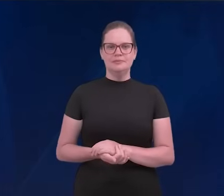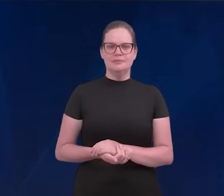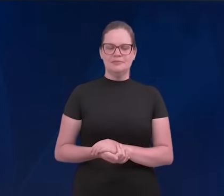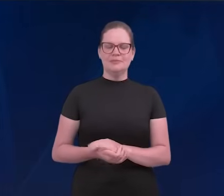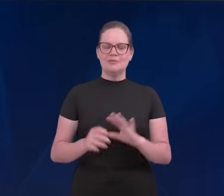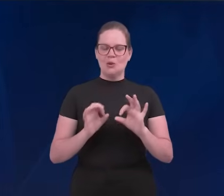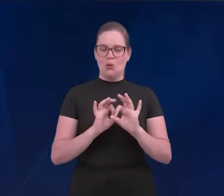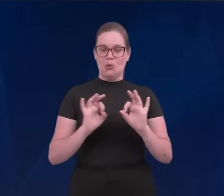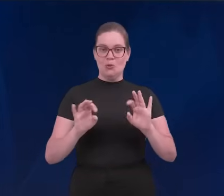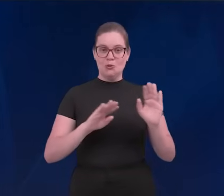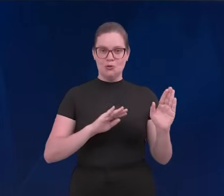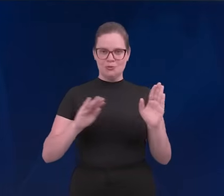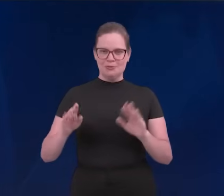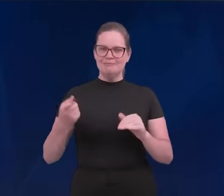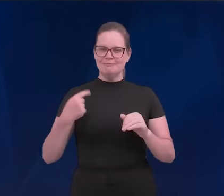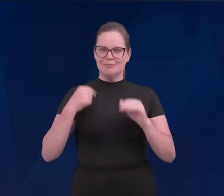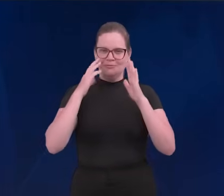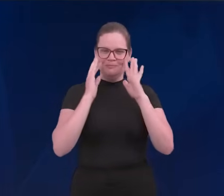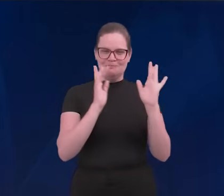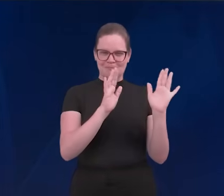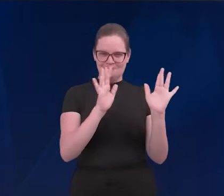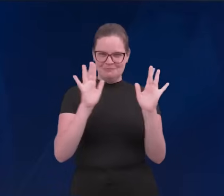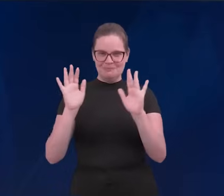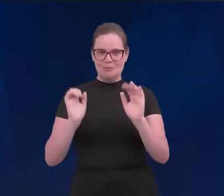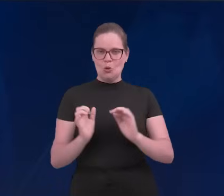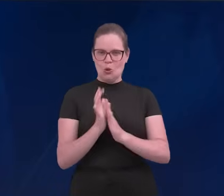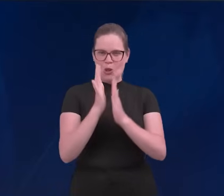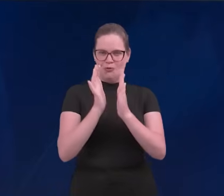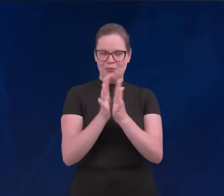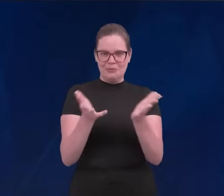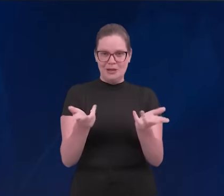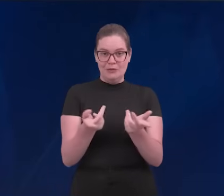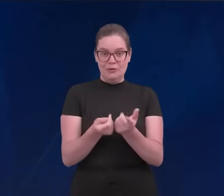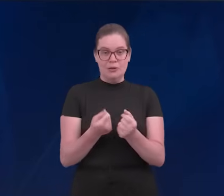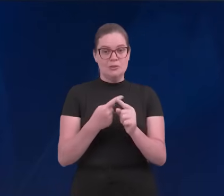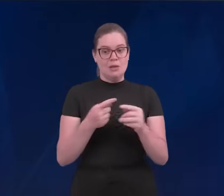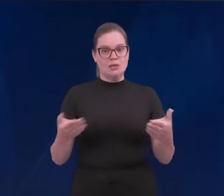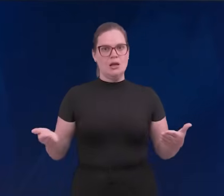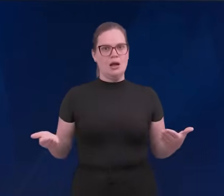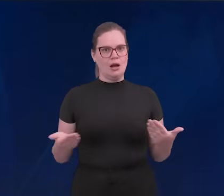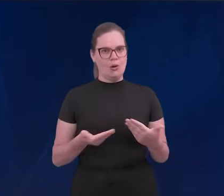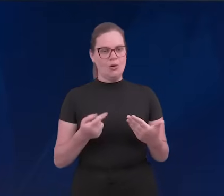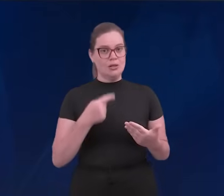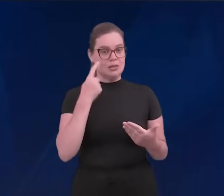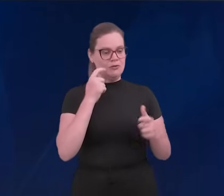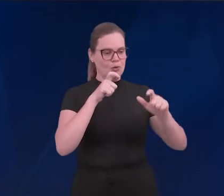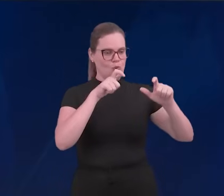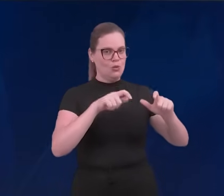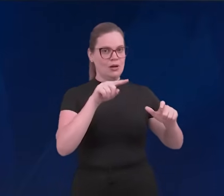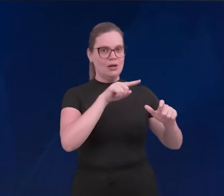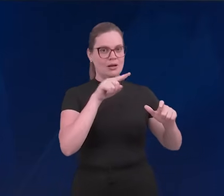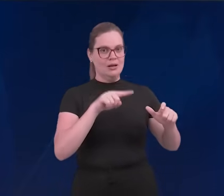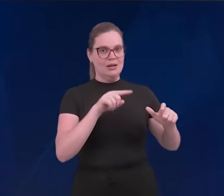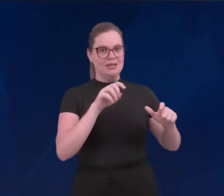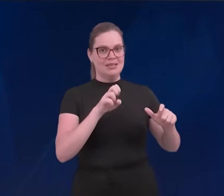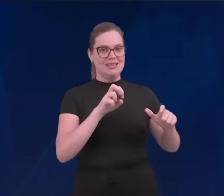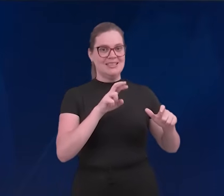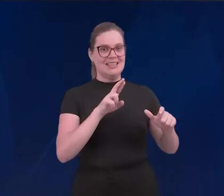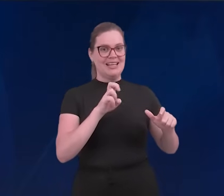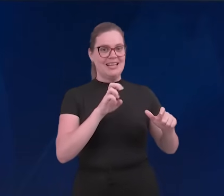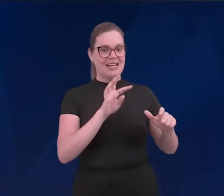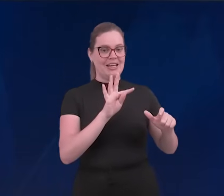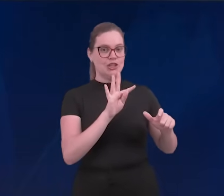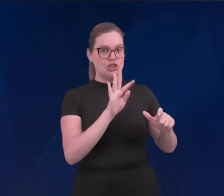Muito bem, depois de ouvirmos esse hino maravilhoso, nós vamos agora, partindo do Ribeiro de Zered, nós vamos ver que o